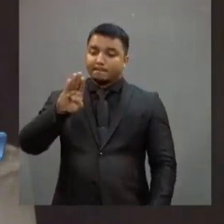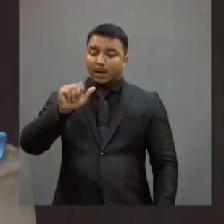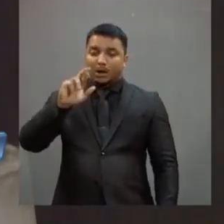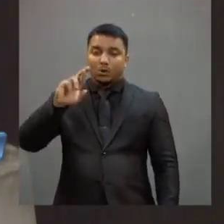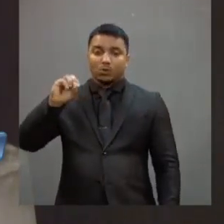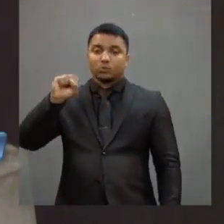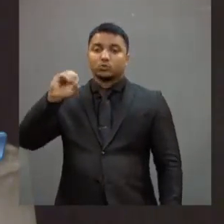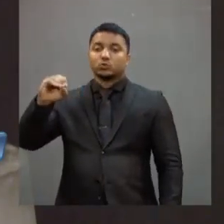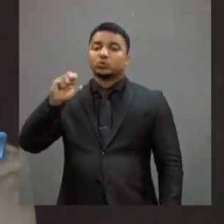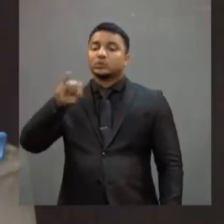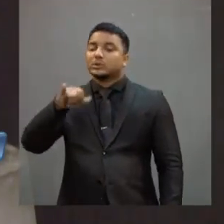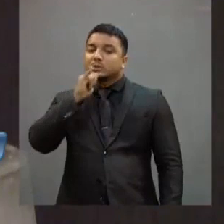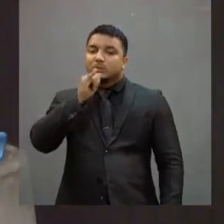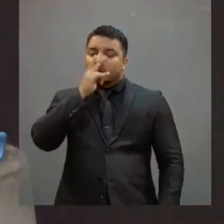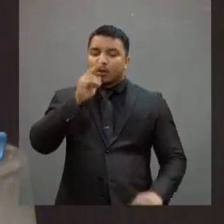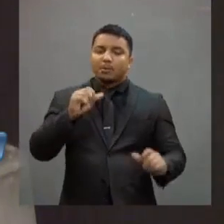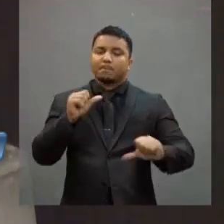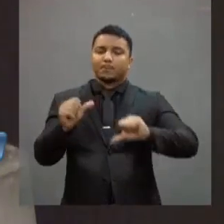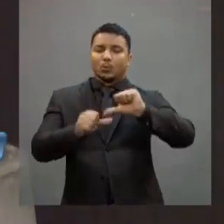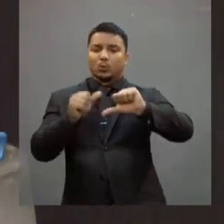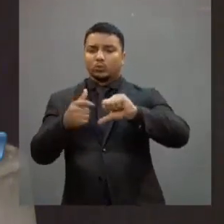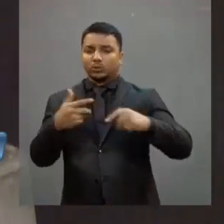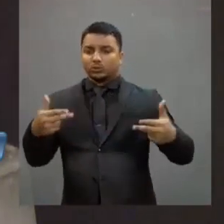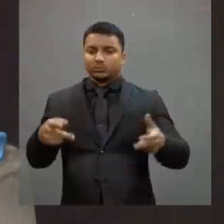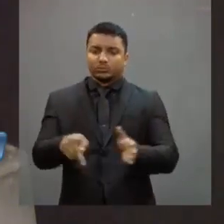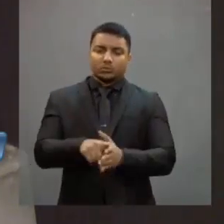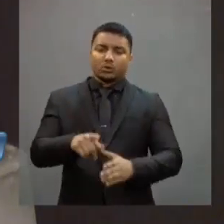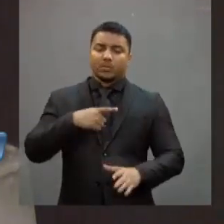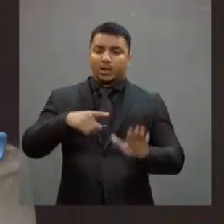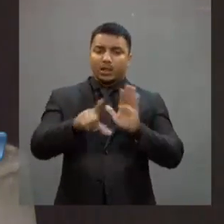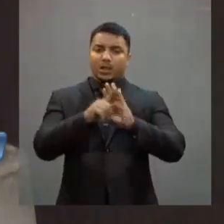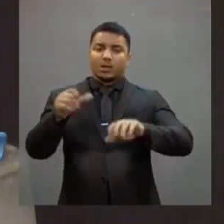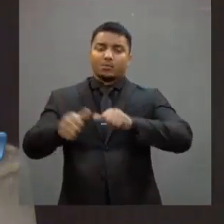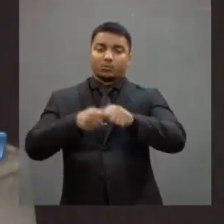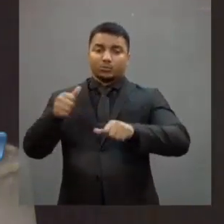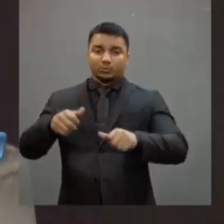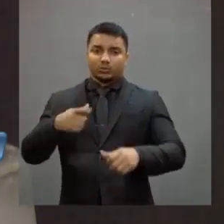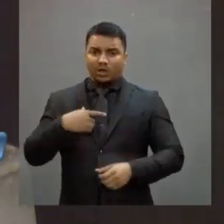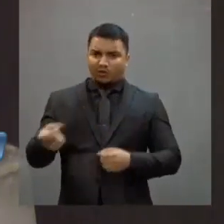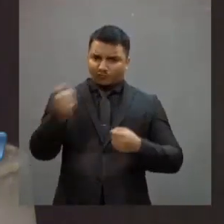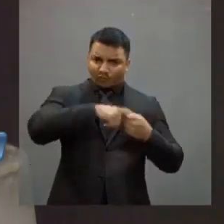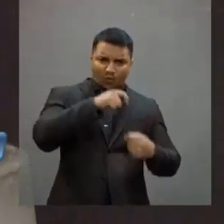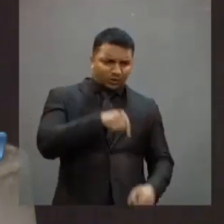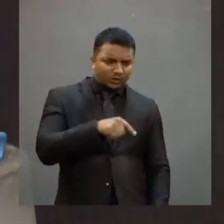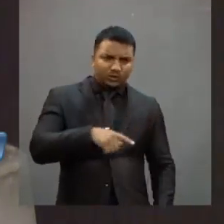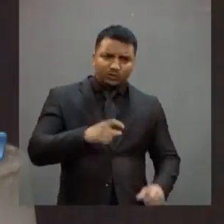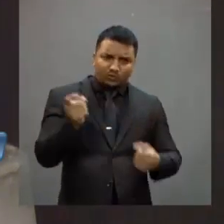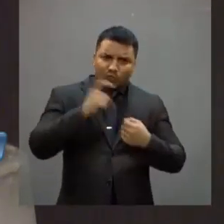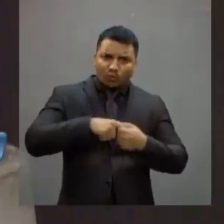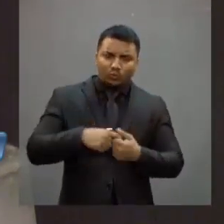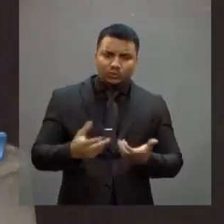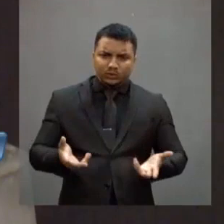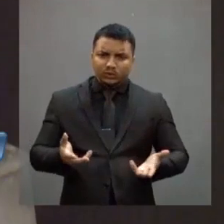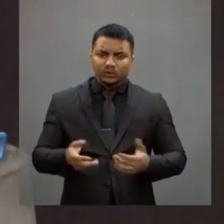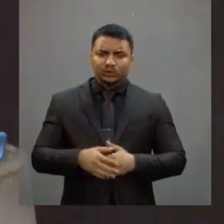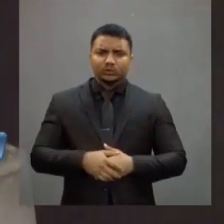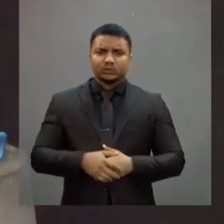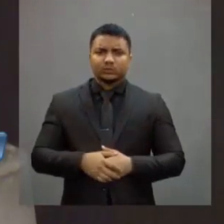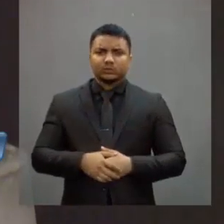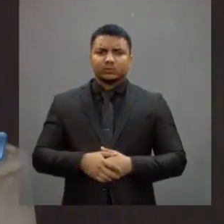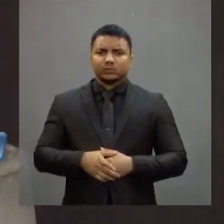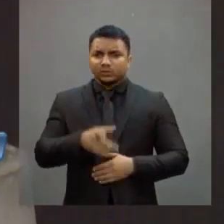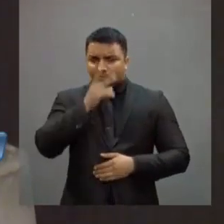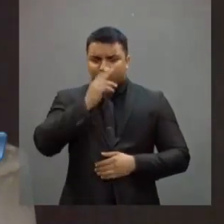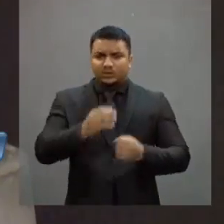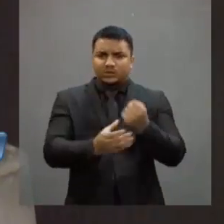por exemplo, de forma diferenciada, a reforma da Previdência Federal? Vai voltar atrás aqui? É uma